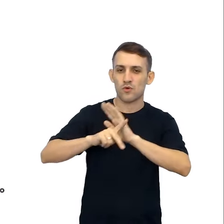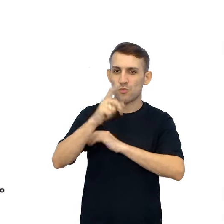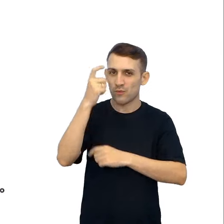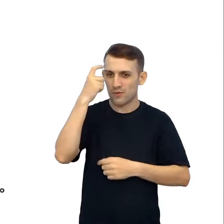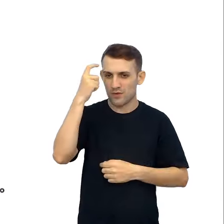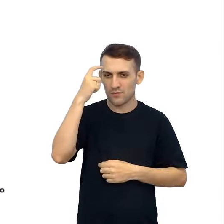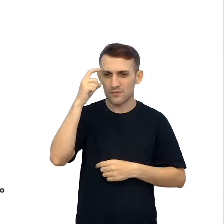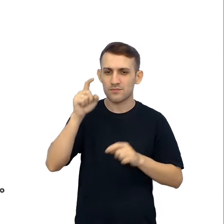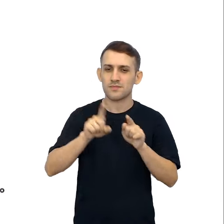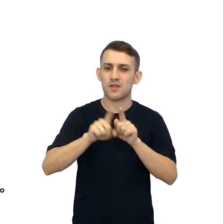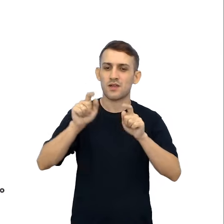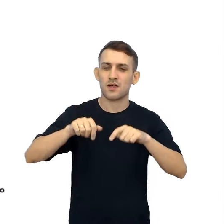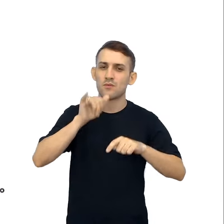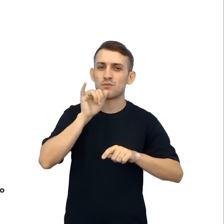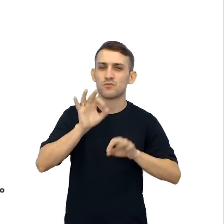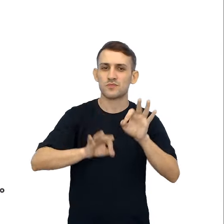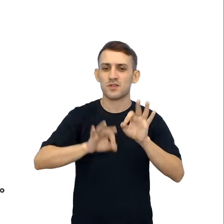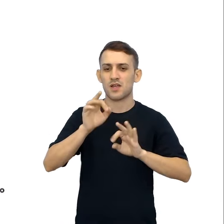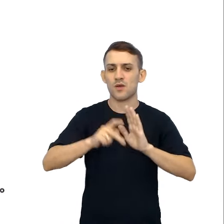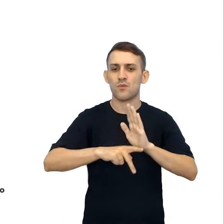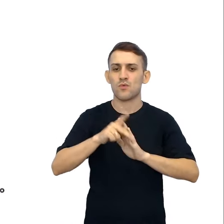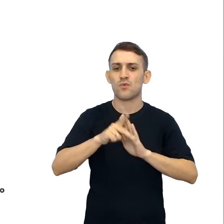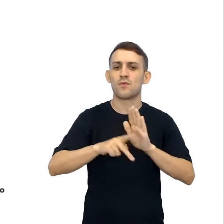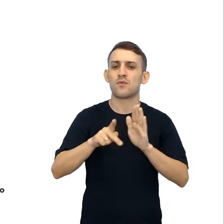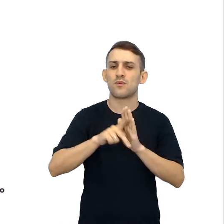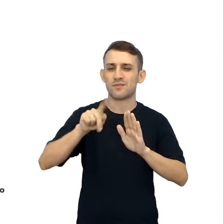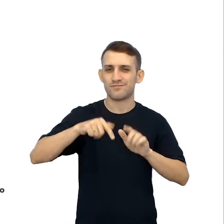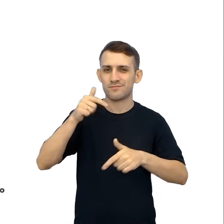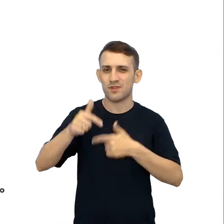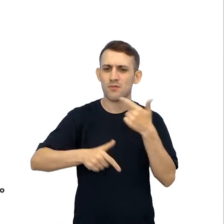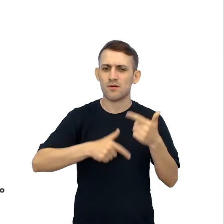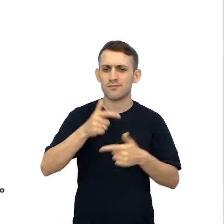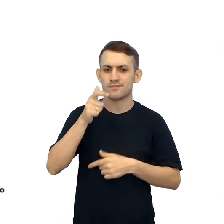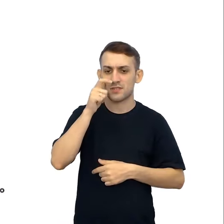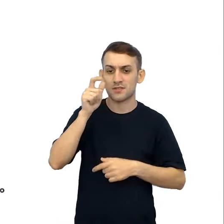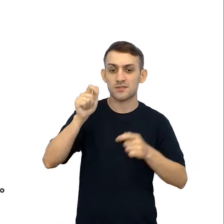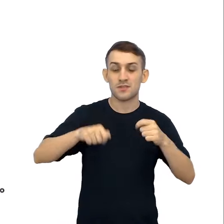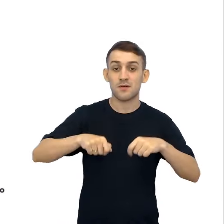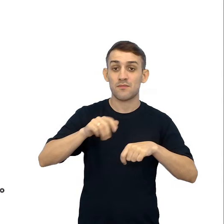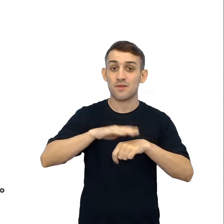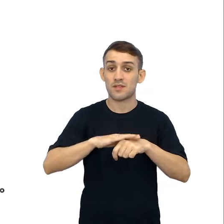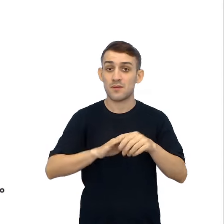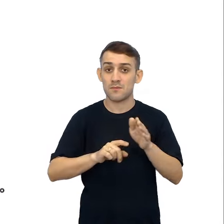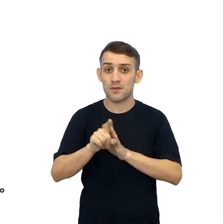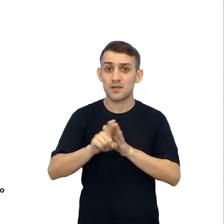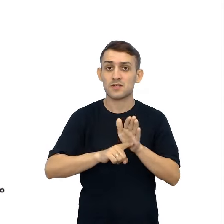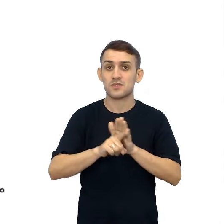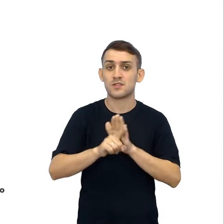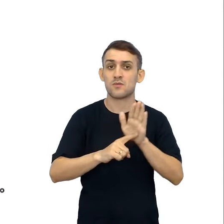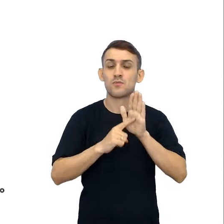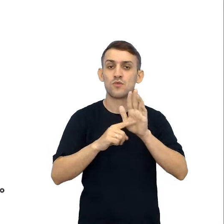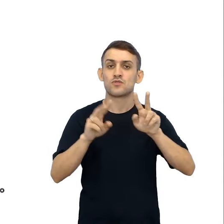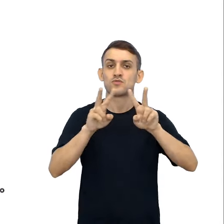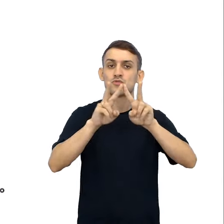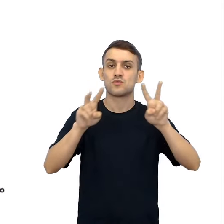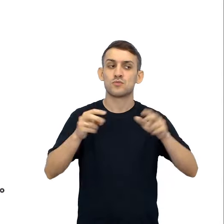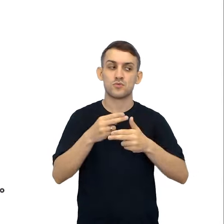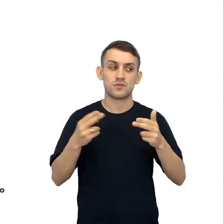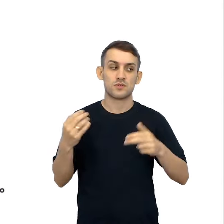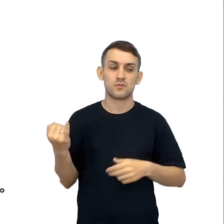né, do planejamento, já visa aqui um trabalho bem interessante. Executar pesquisa amostral sobre questões